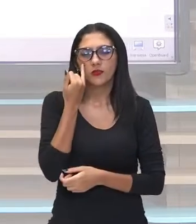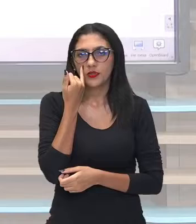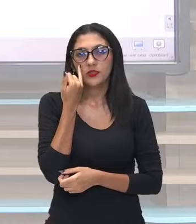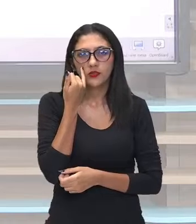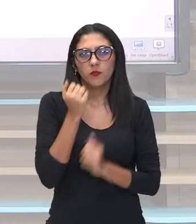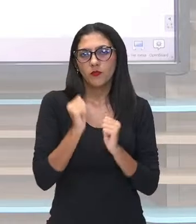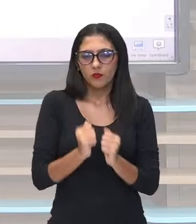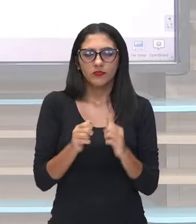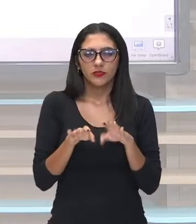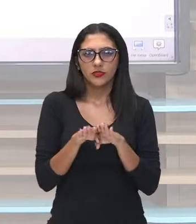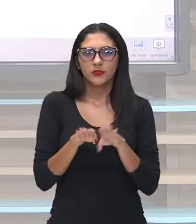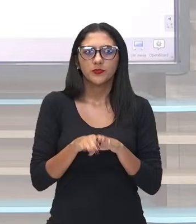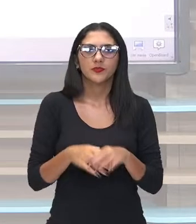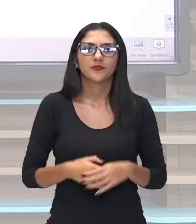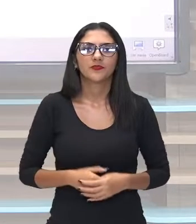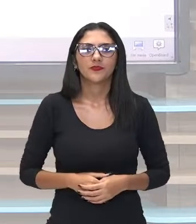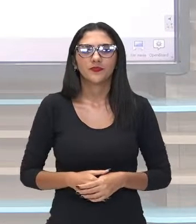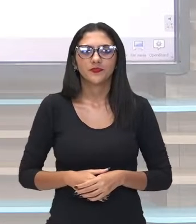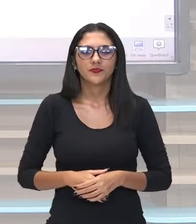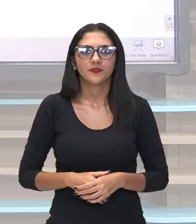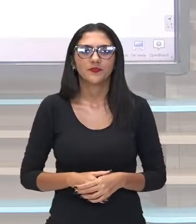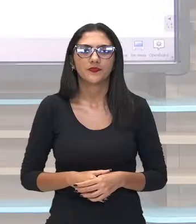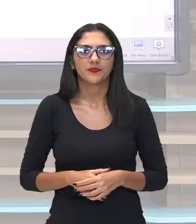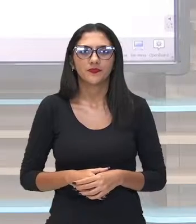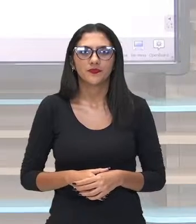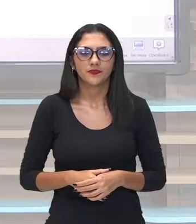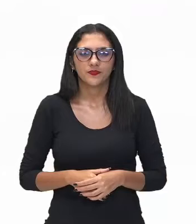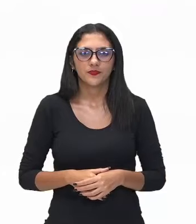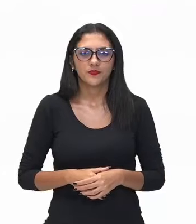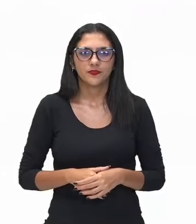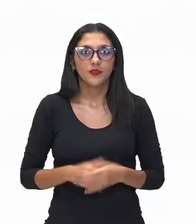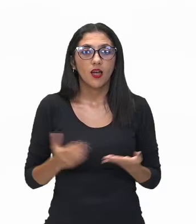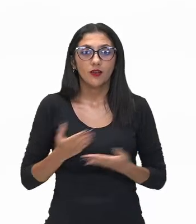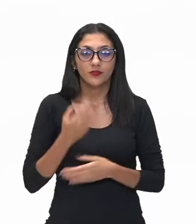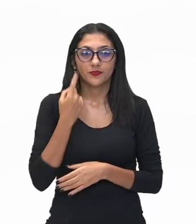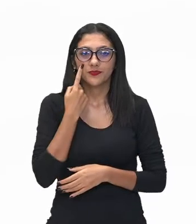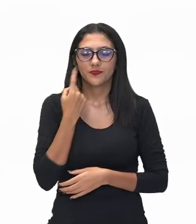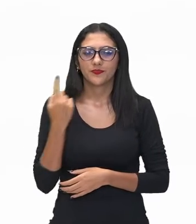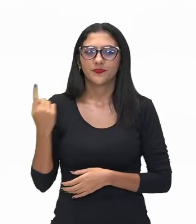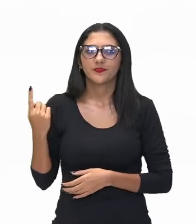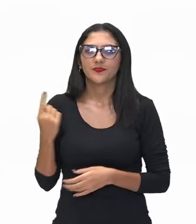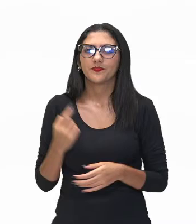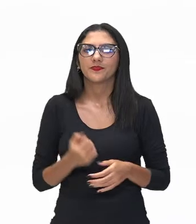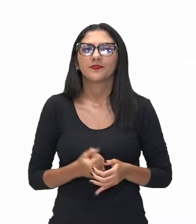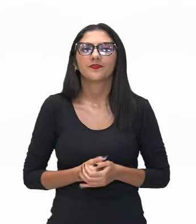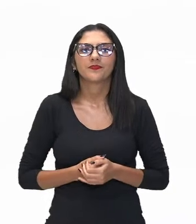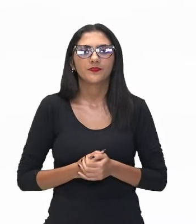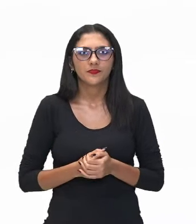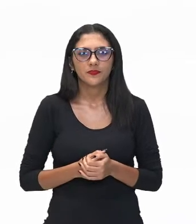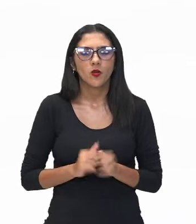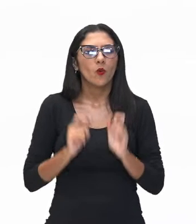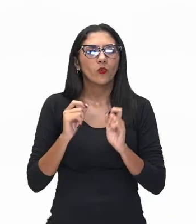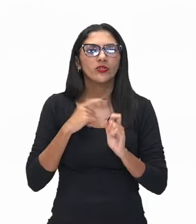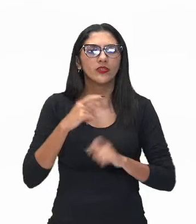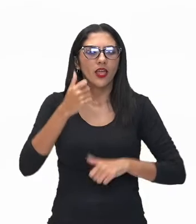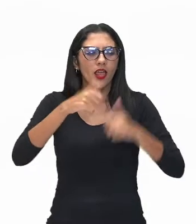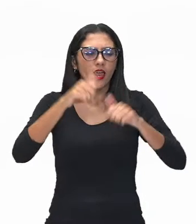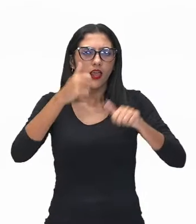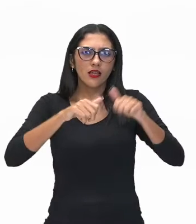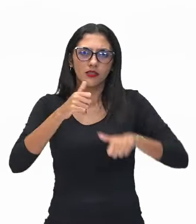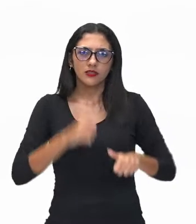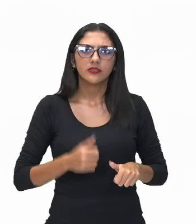agora observar um quadro, tá? Vejam aí junto comigo, o objeto que vai ser